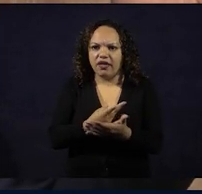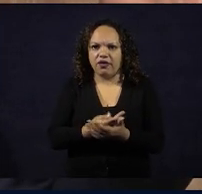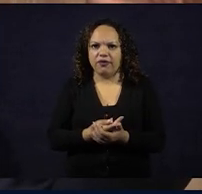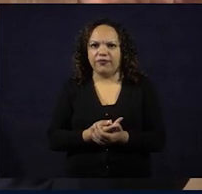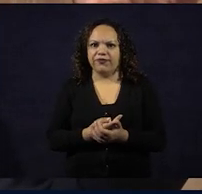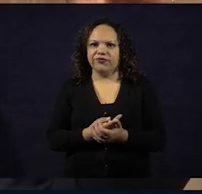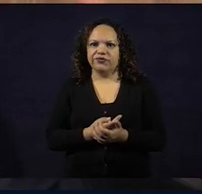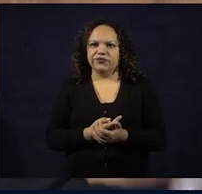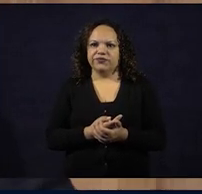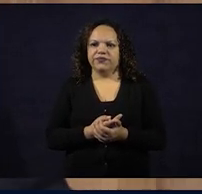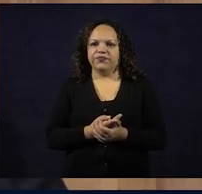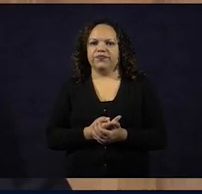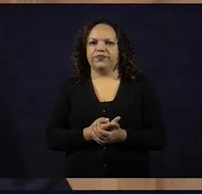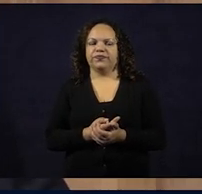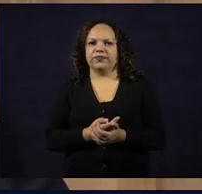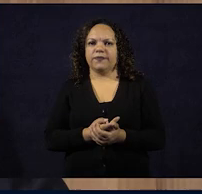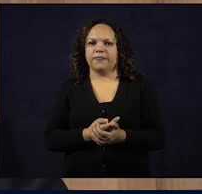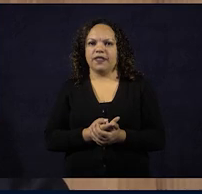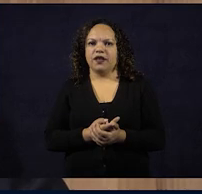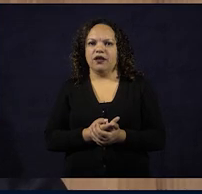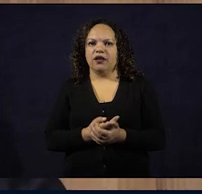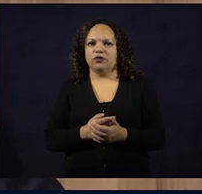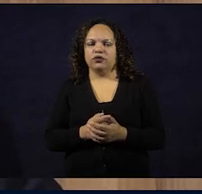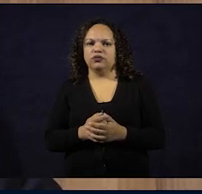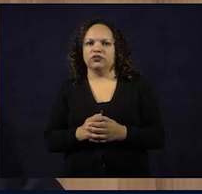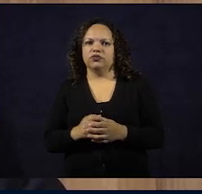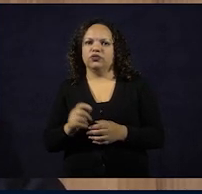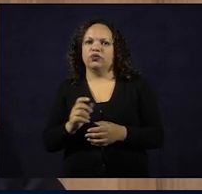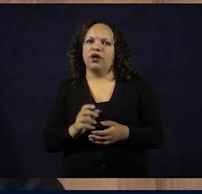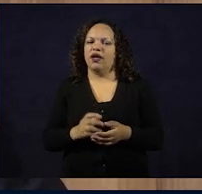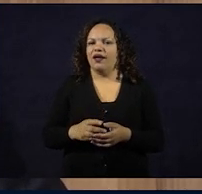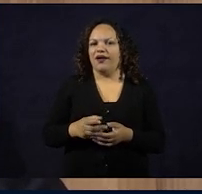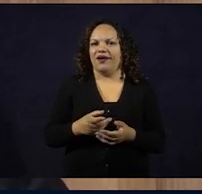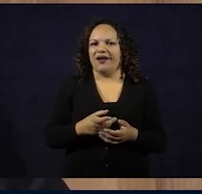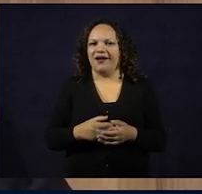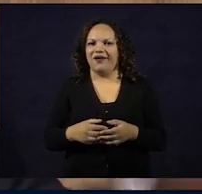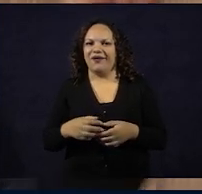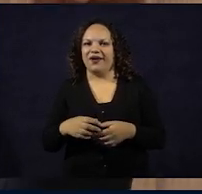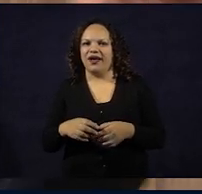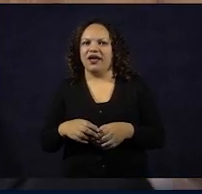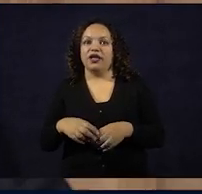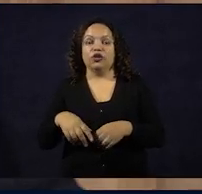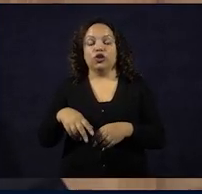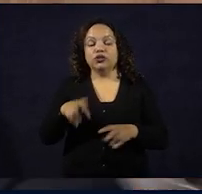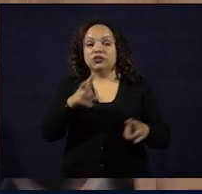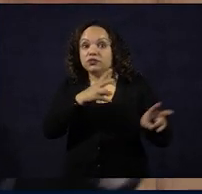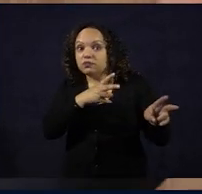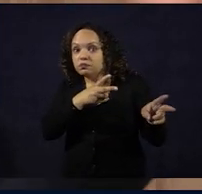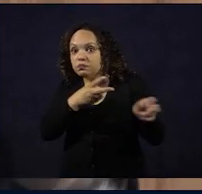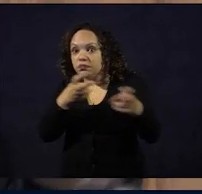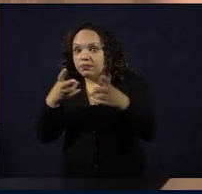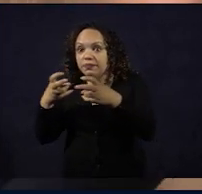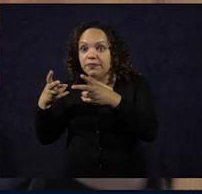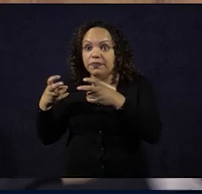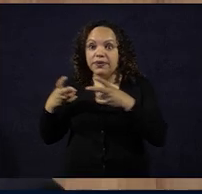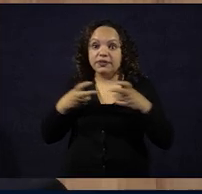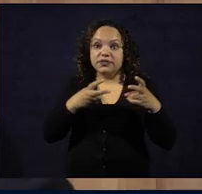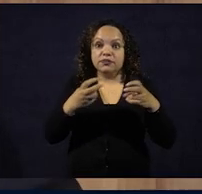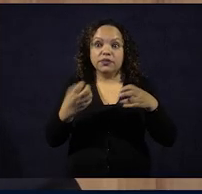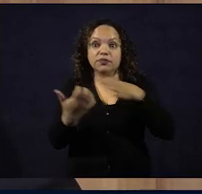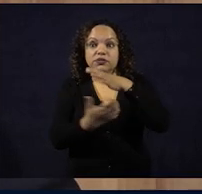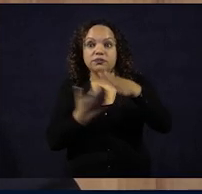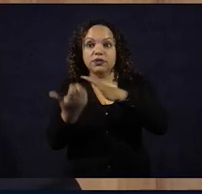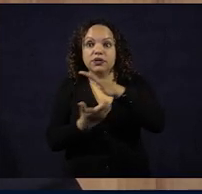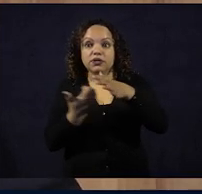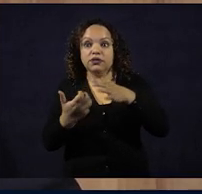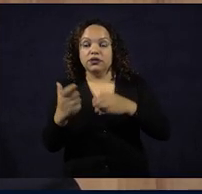geralmente é uma companhia aberta tem é não é o contábil né é o mercado piscando na tela porque ele faz você pensar de a